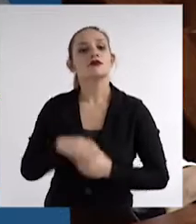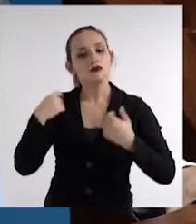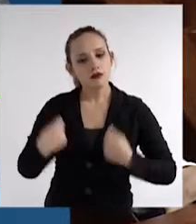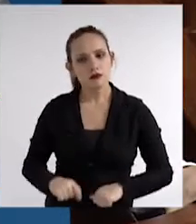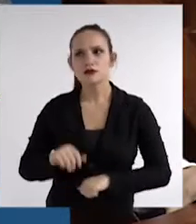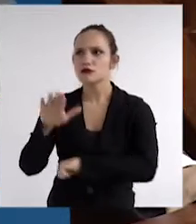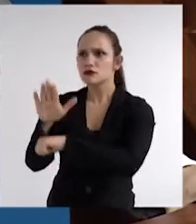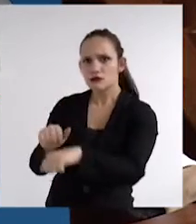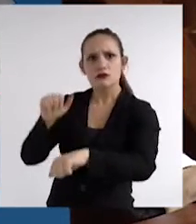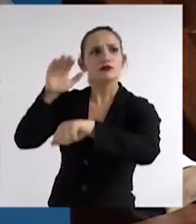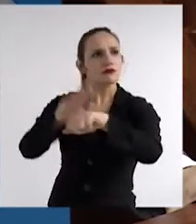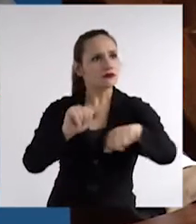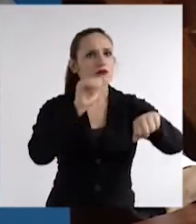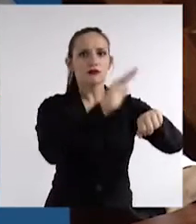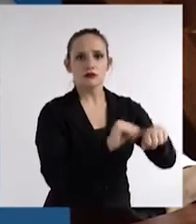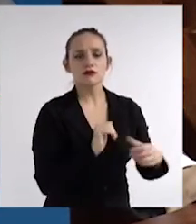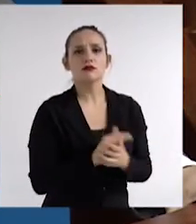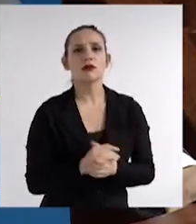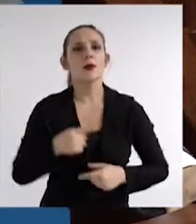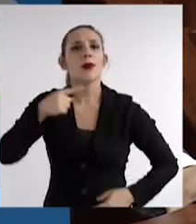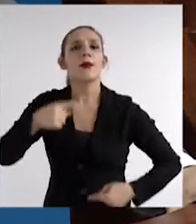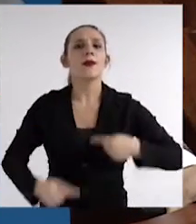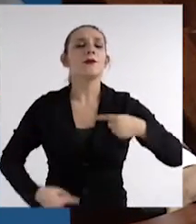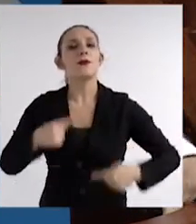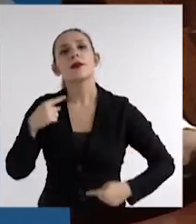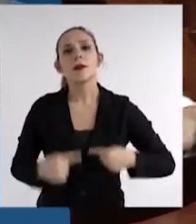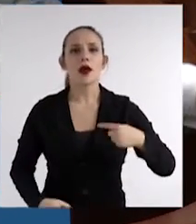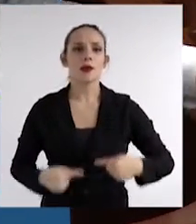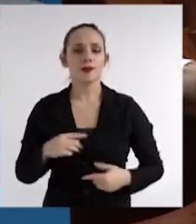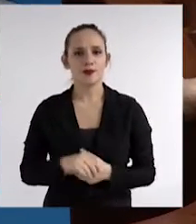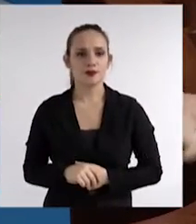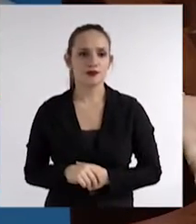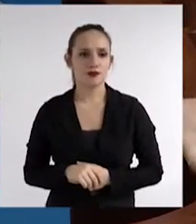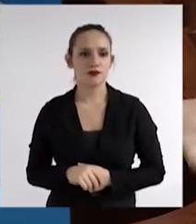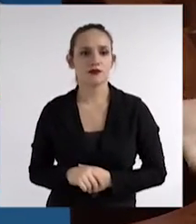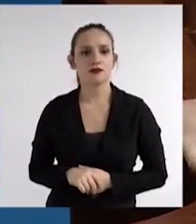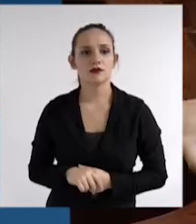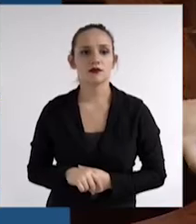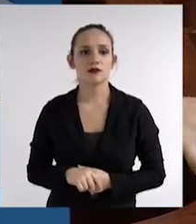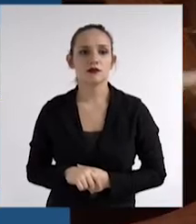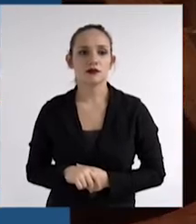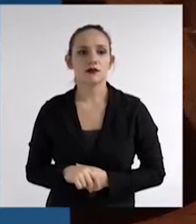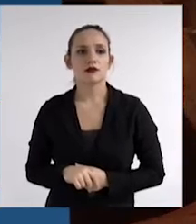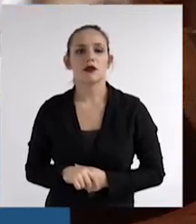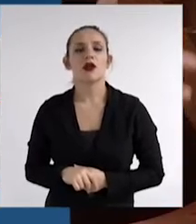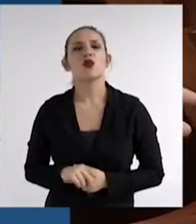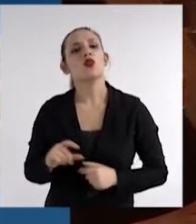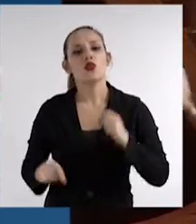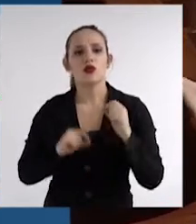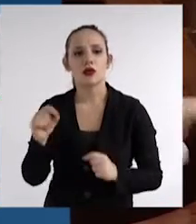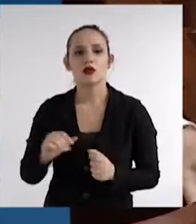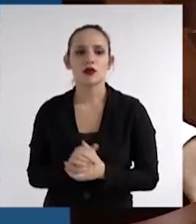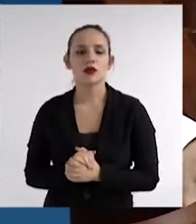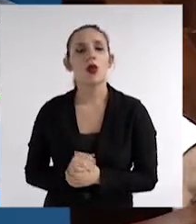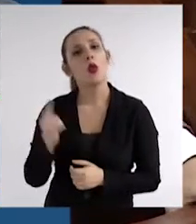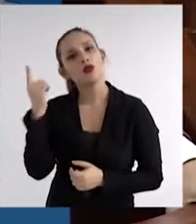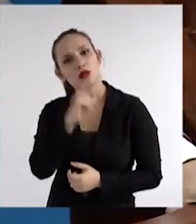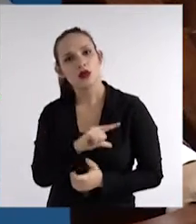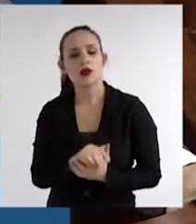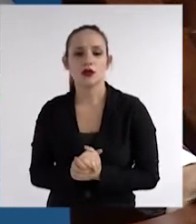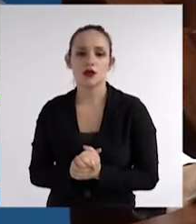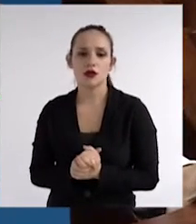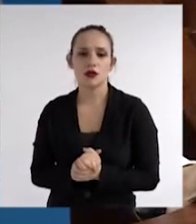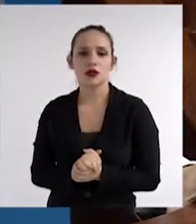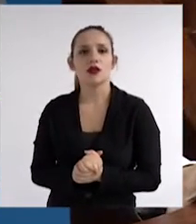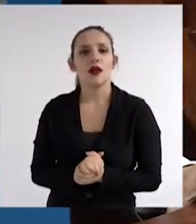precisa chamar para a discussão, ou através dos seus interlocutores, para que se possa passar